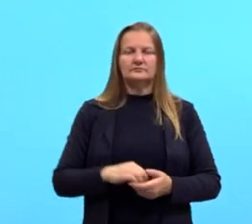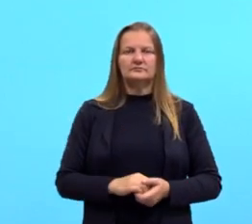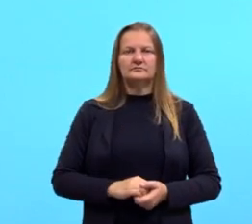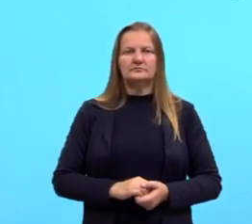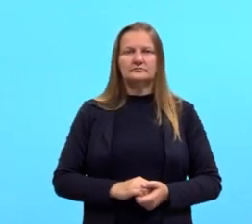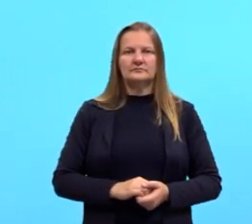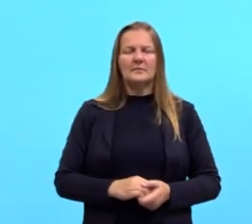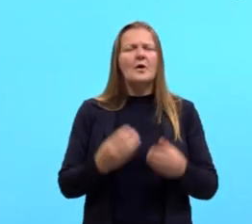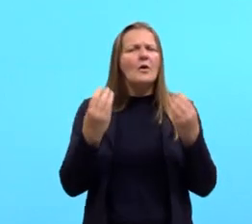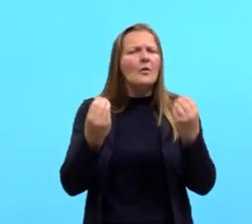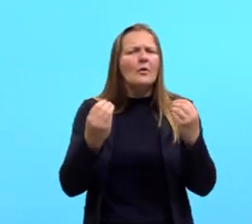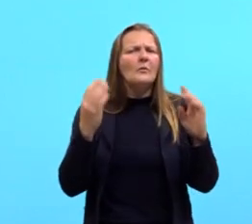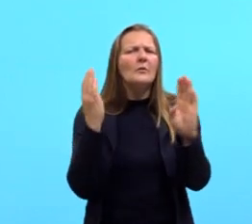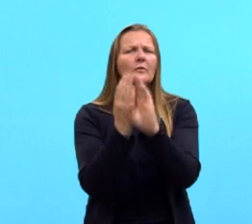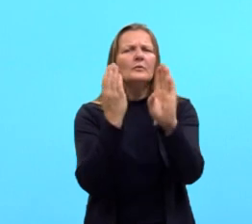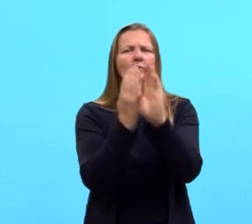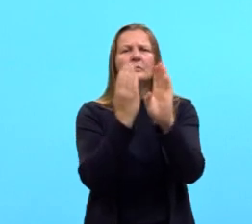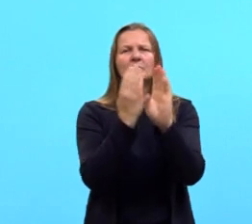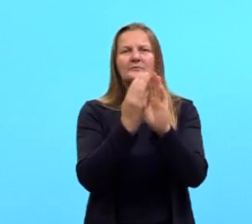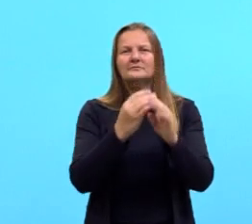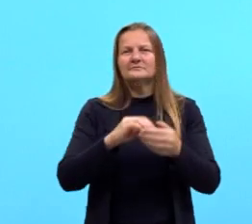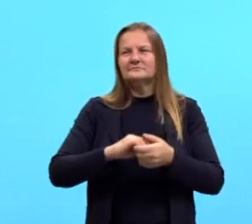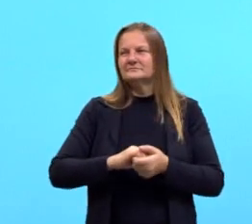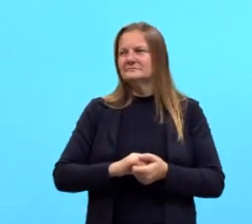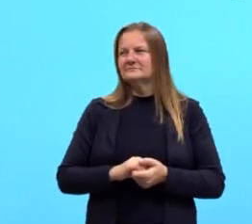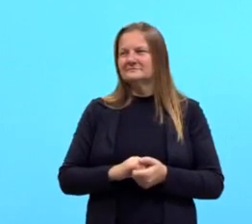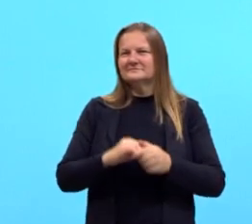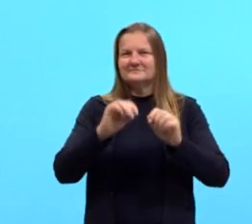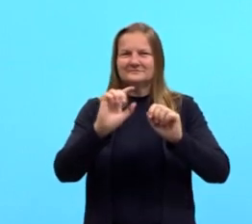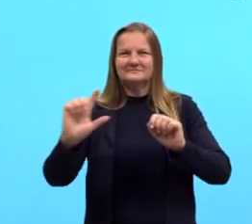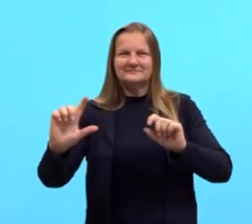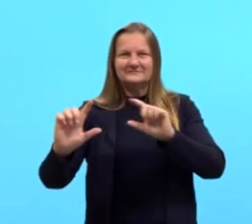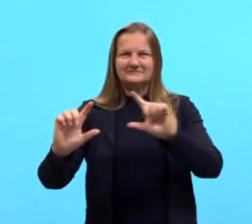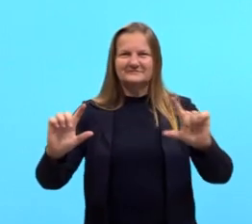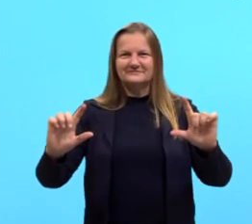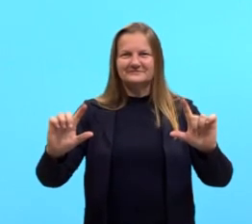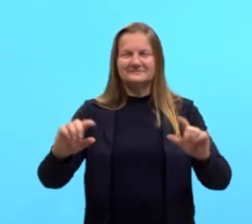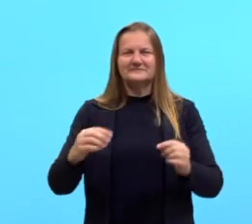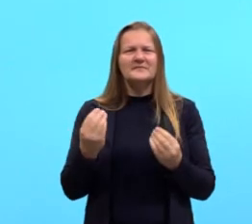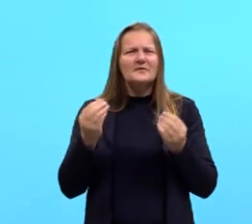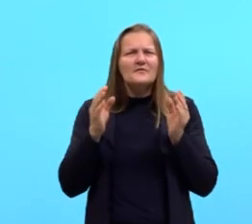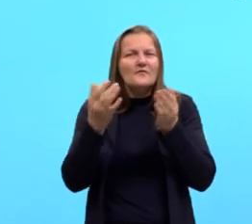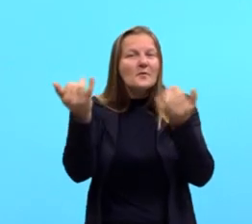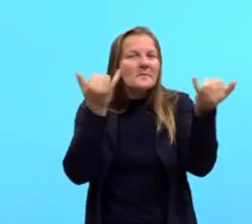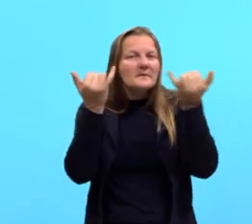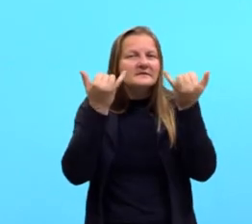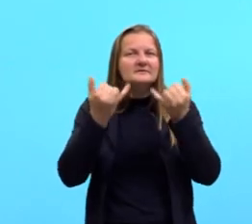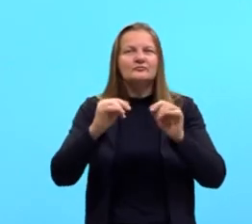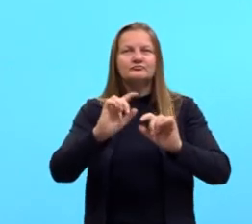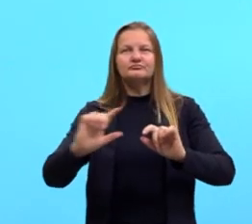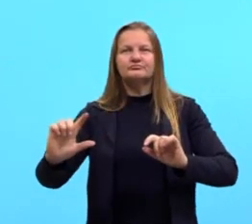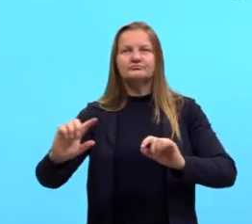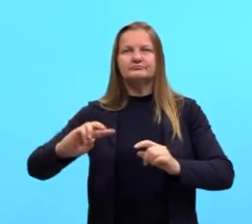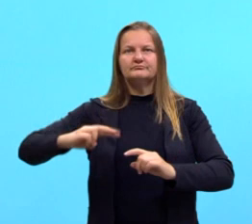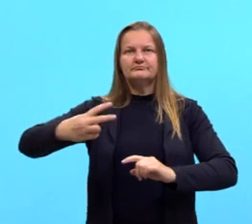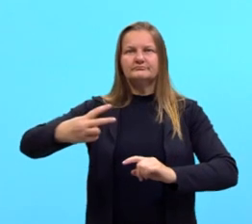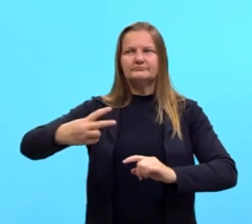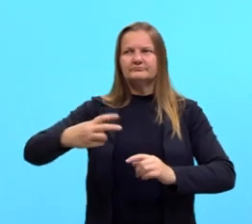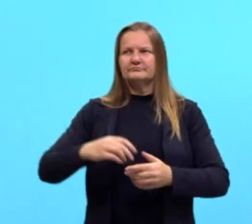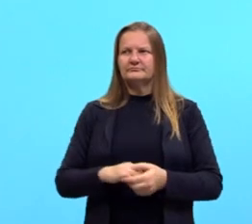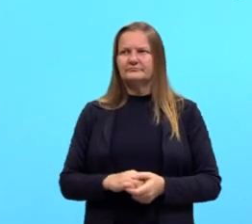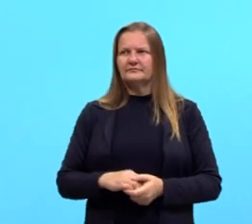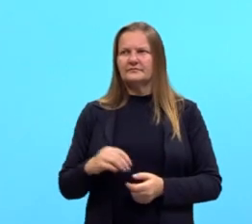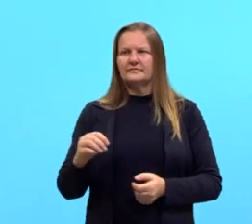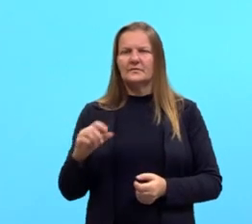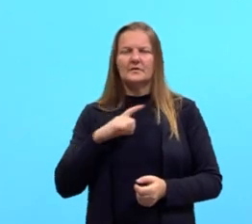como é que eu vou chegar então na medida do lado a gente remete a informação de que o lado ao quadrado seria